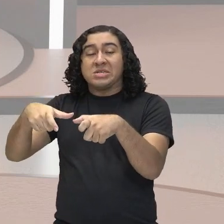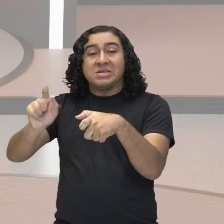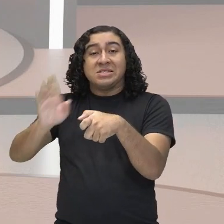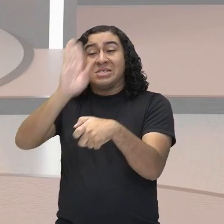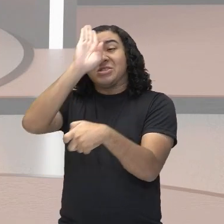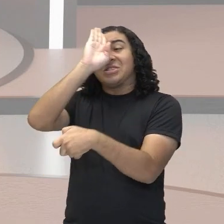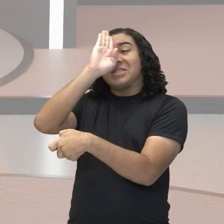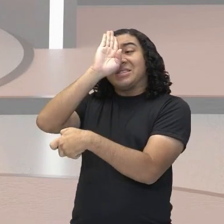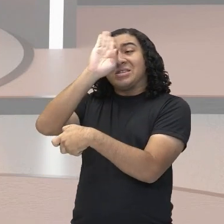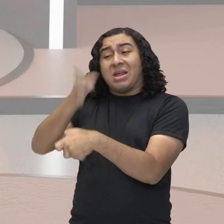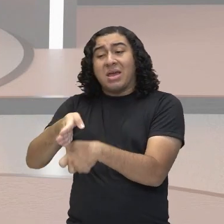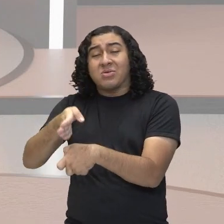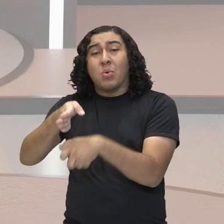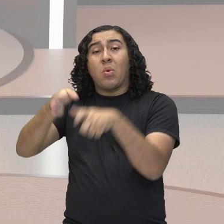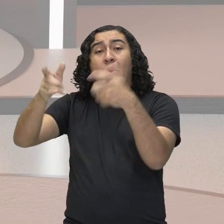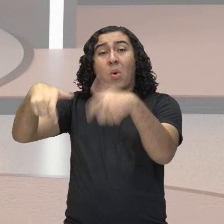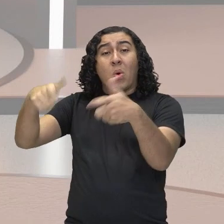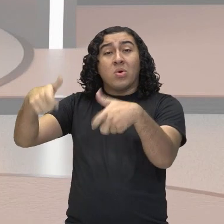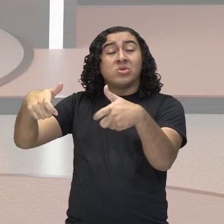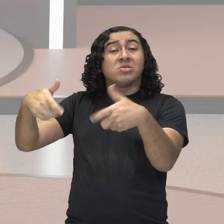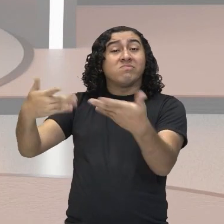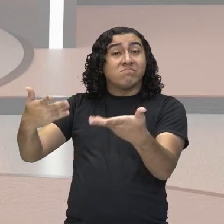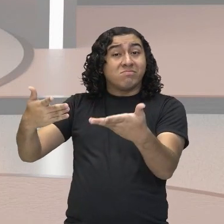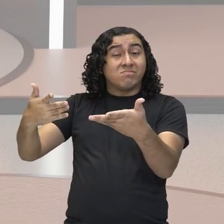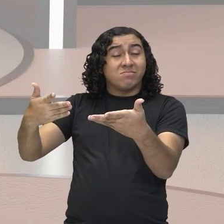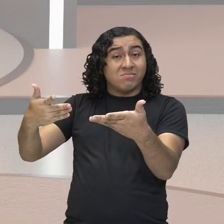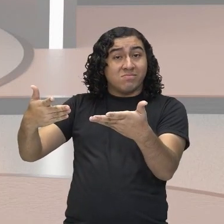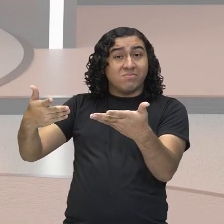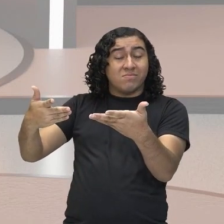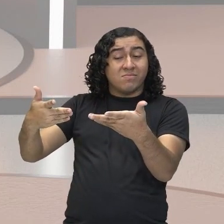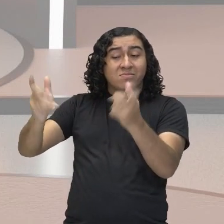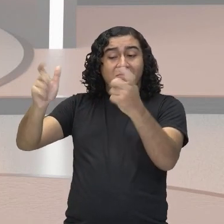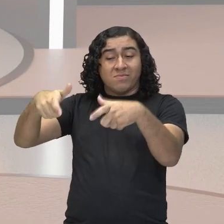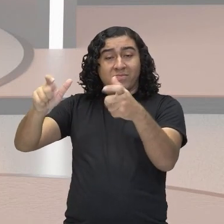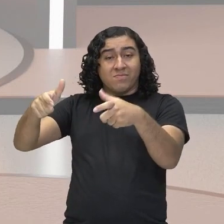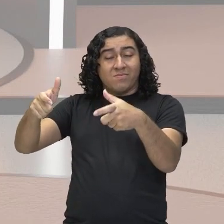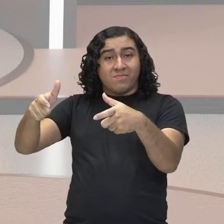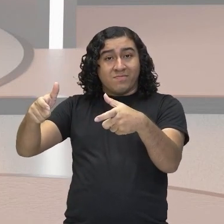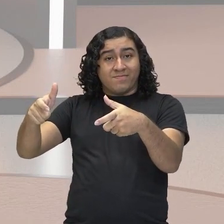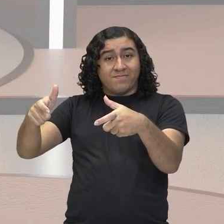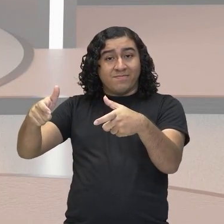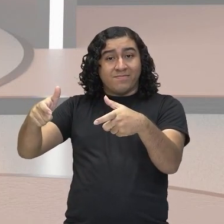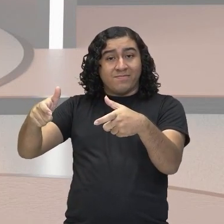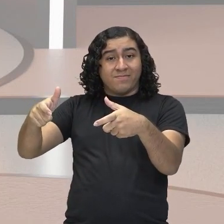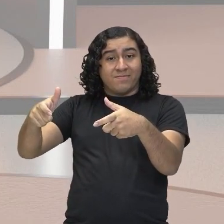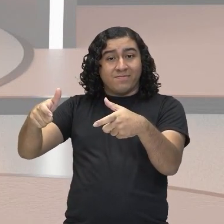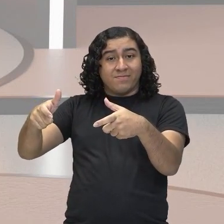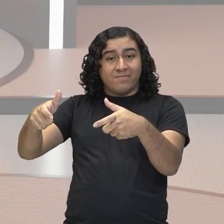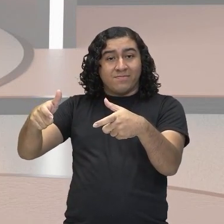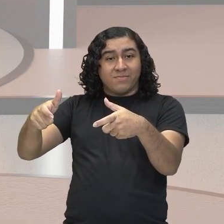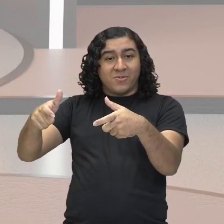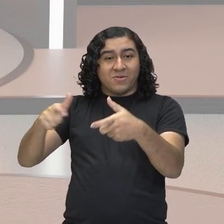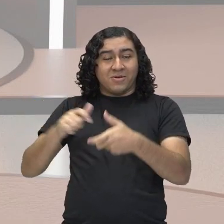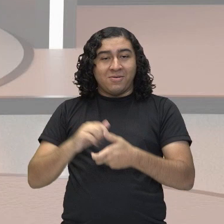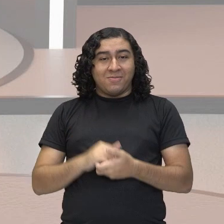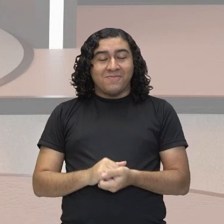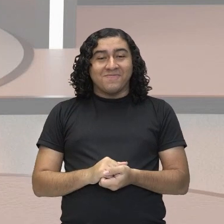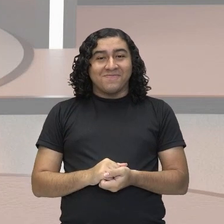diretamente em que, gente? Vai refletir diretamente no que se é.